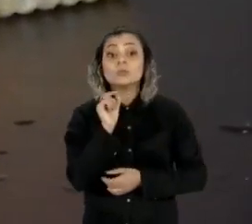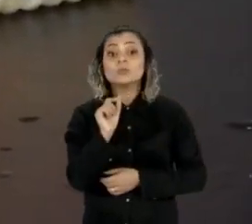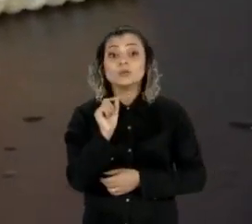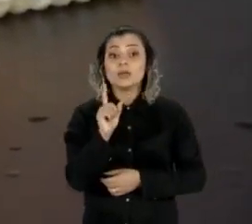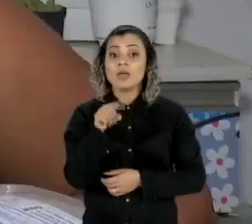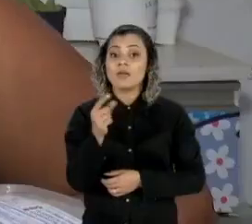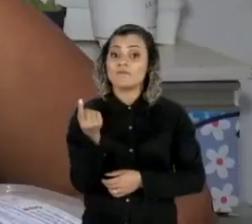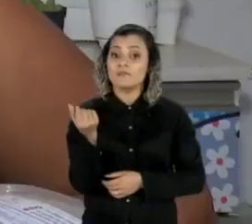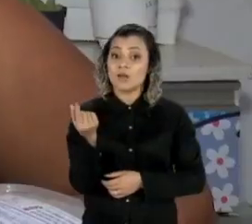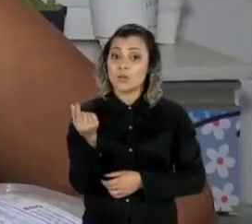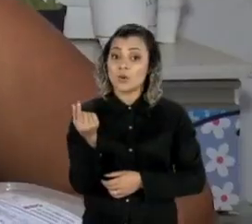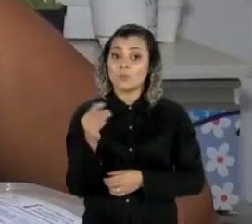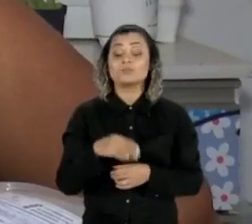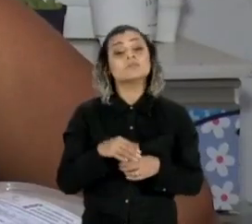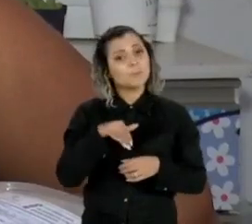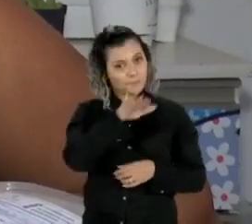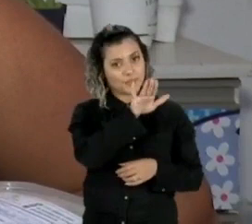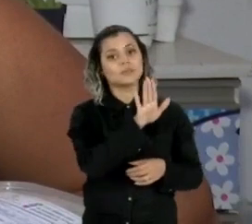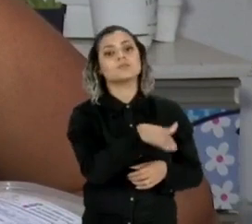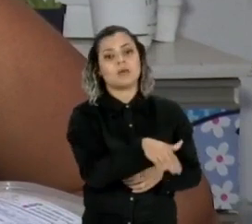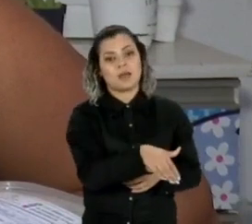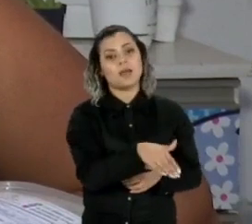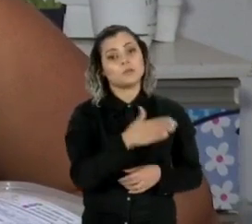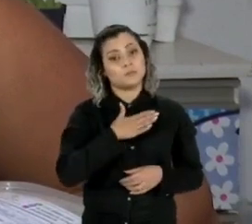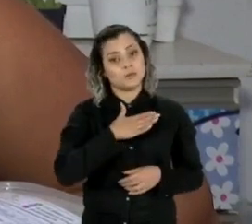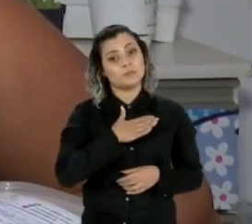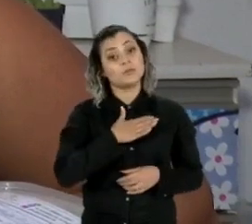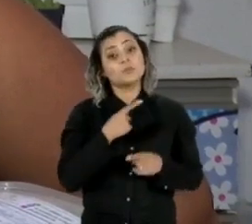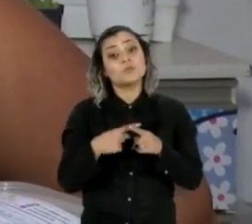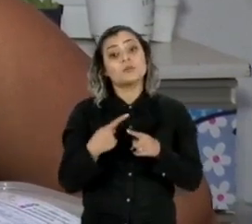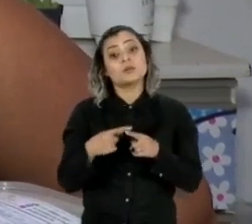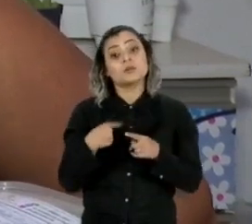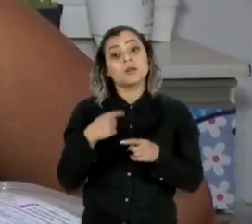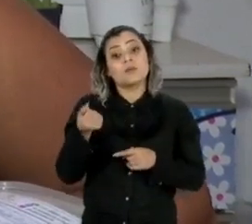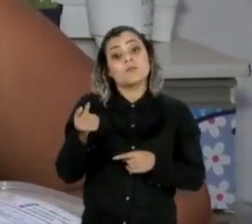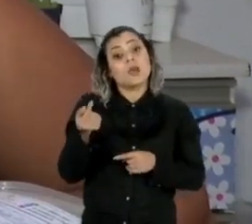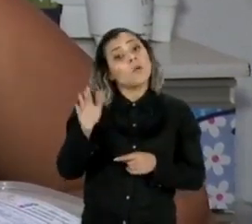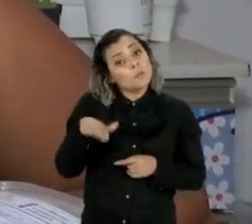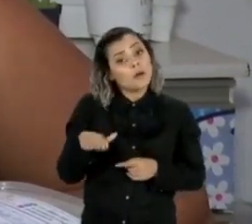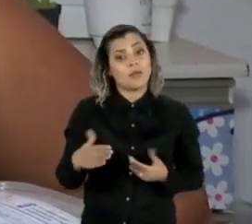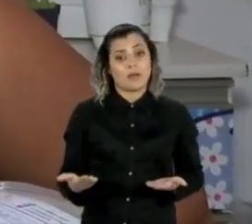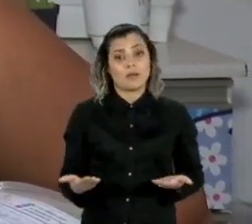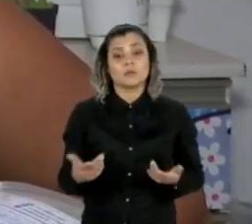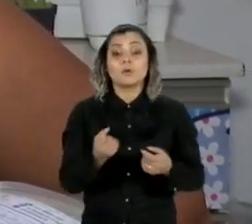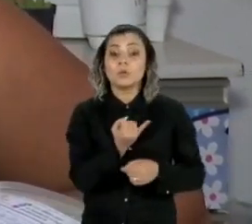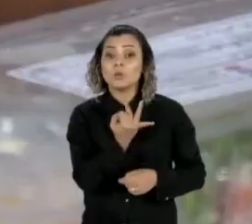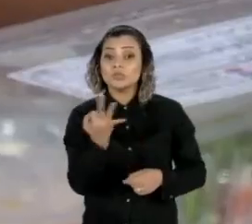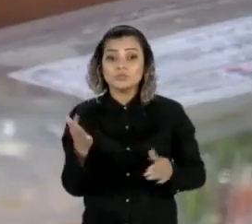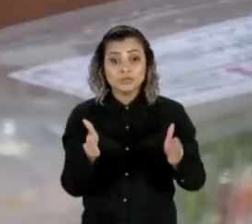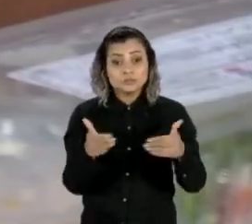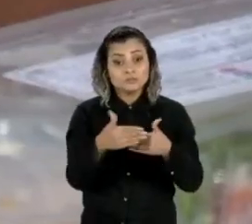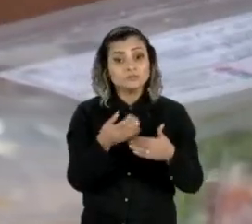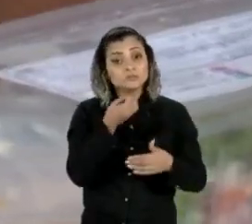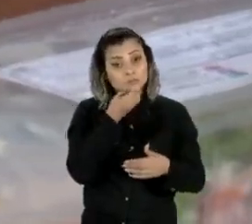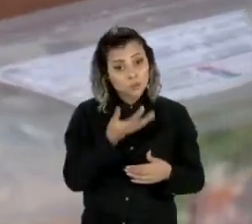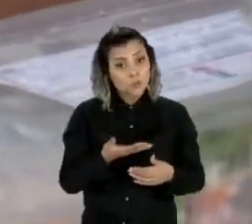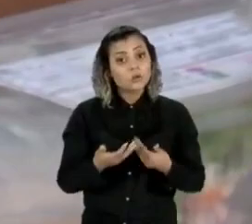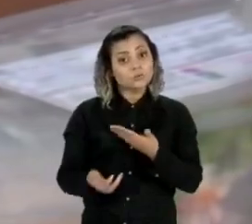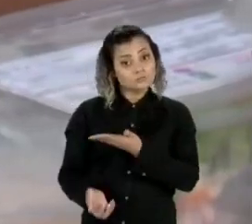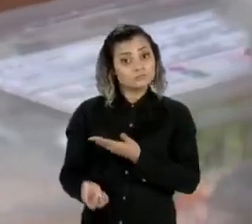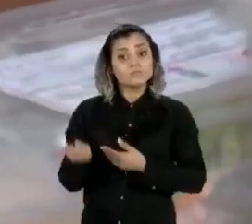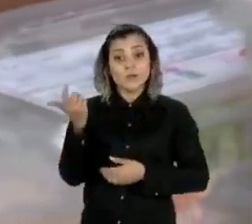o custo. Sai mais barato para mim, porque o preço é bem acessível, a quantidade que vem é bem grande,